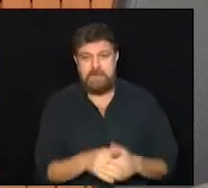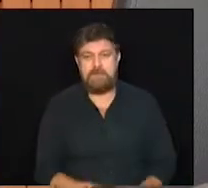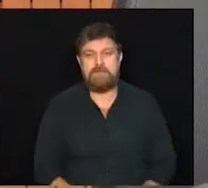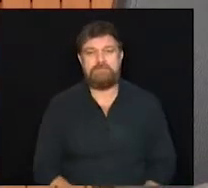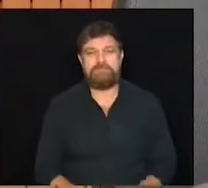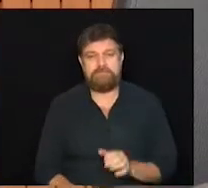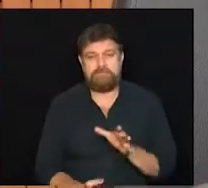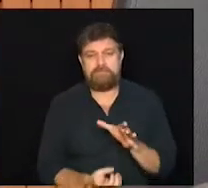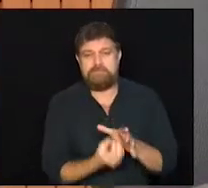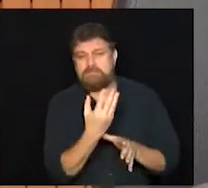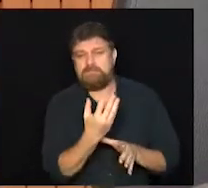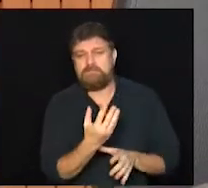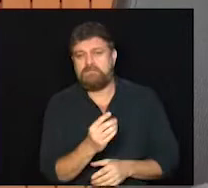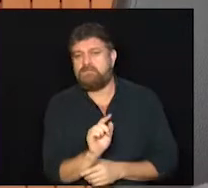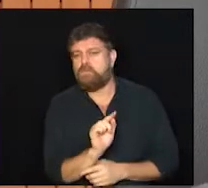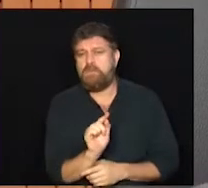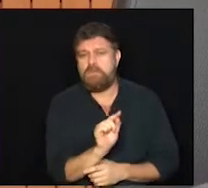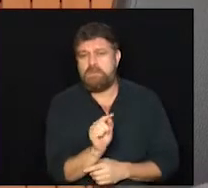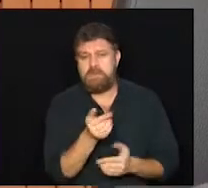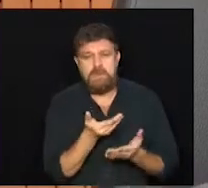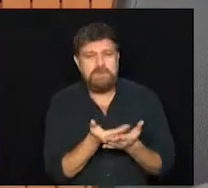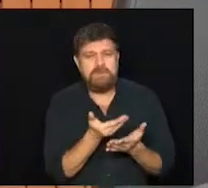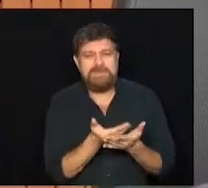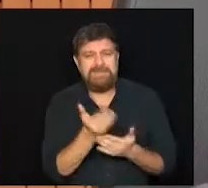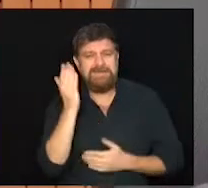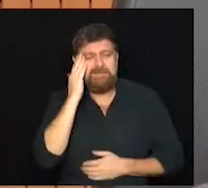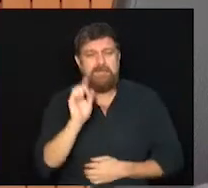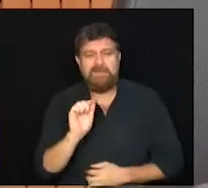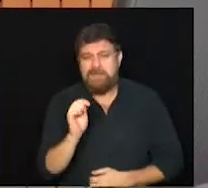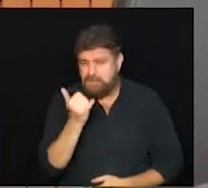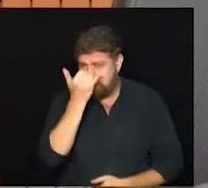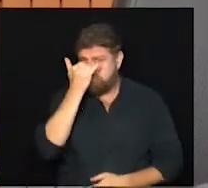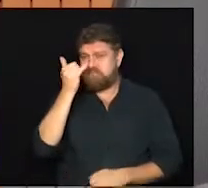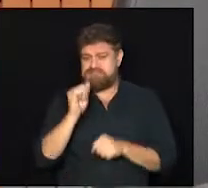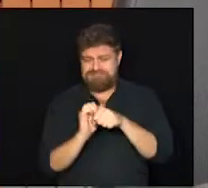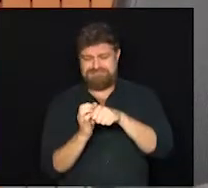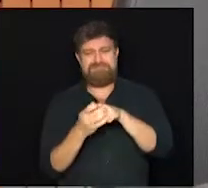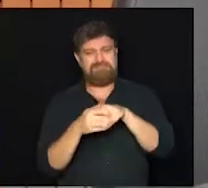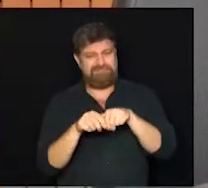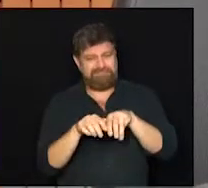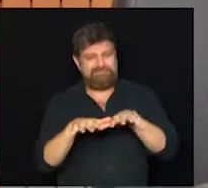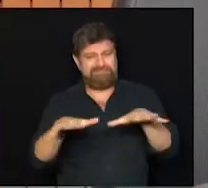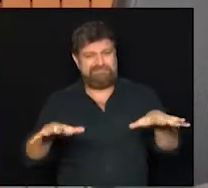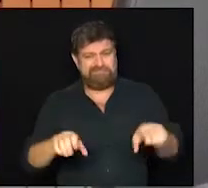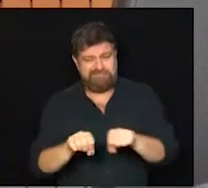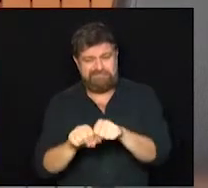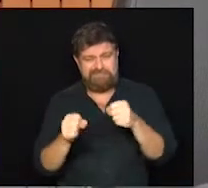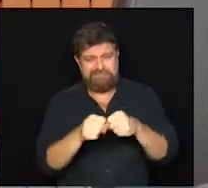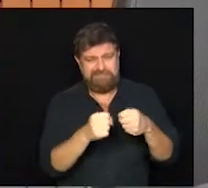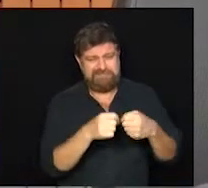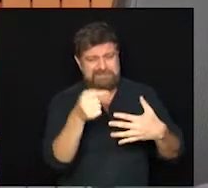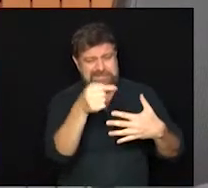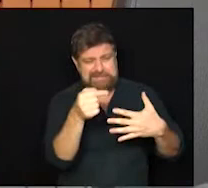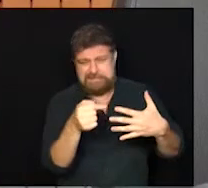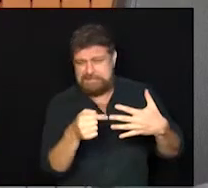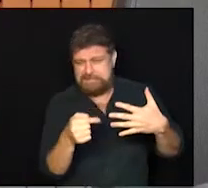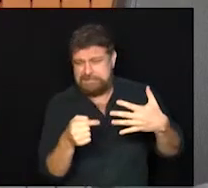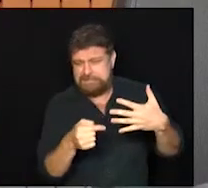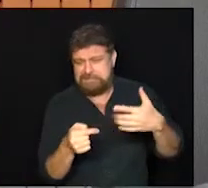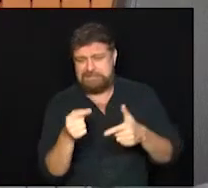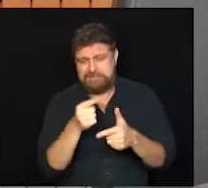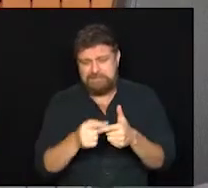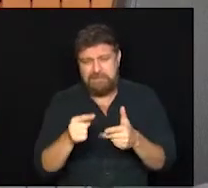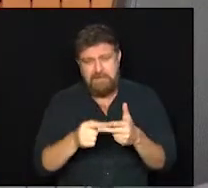criada para estudar, conhecer os impactos da pandemia da Covid-19, tanto os